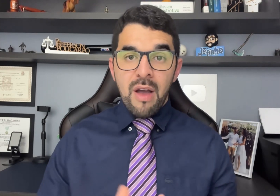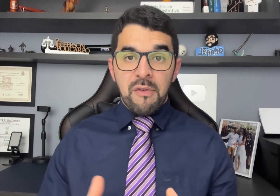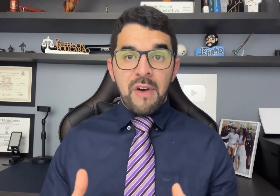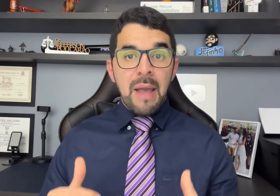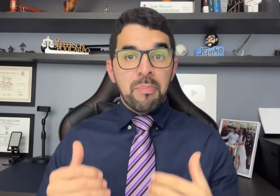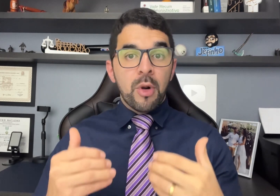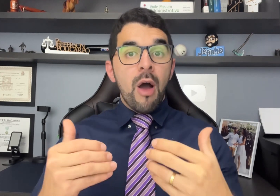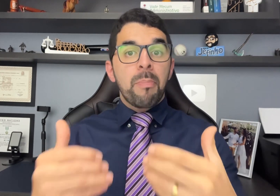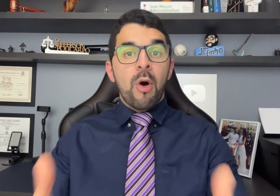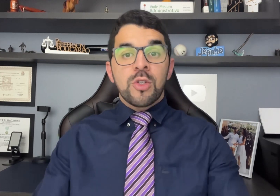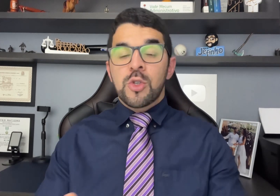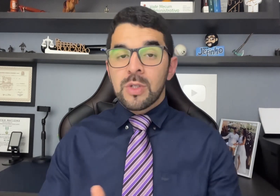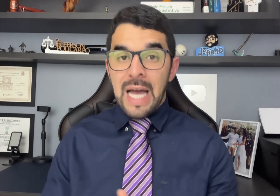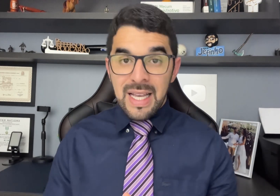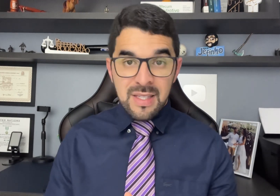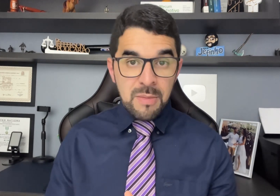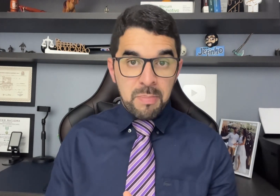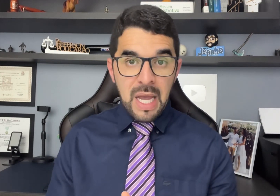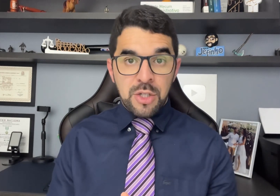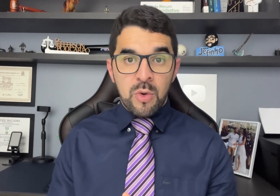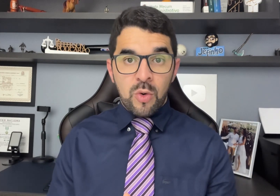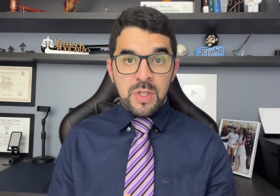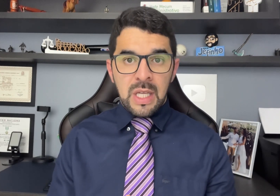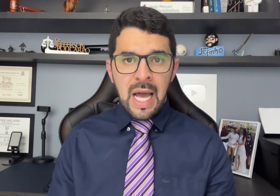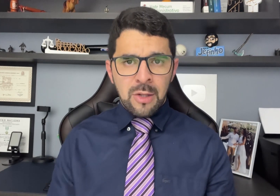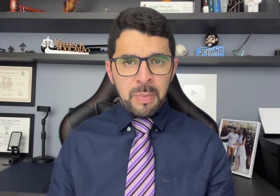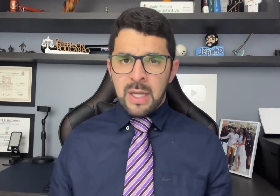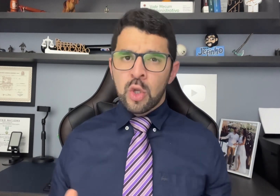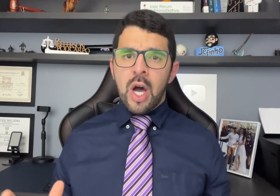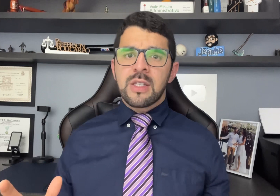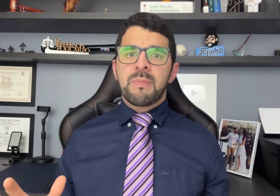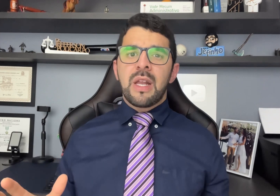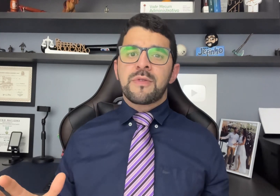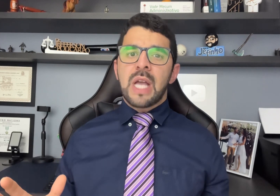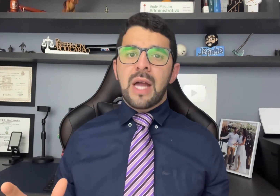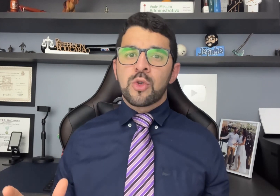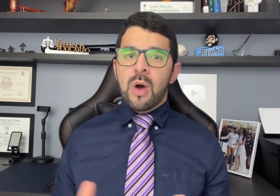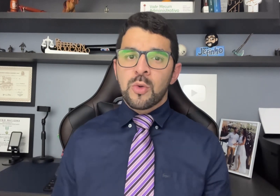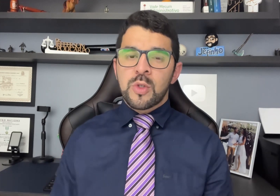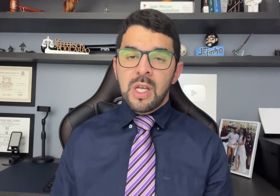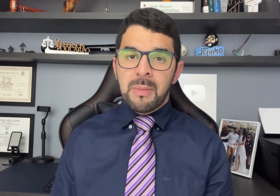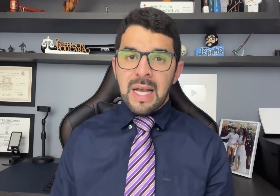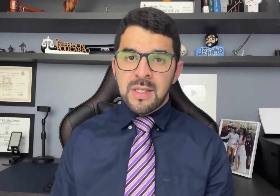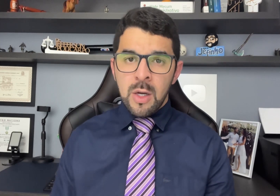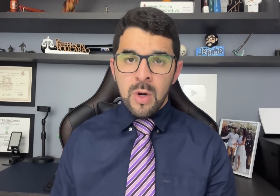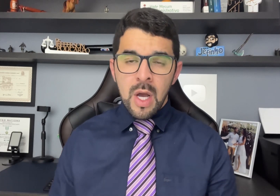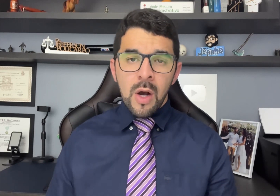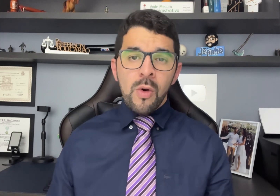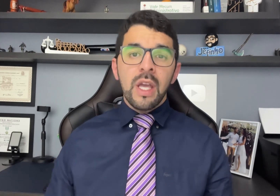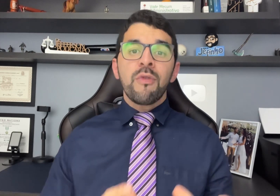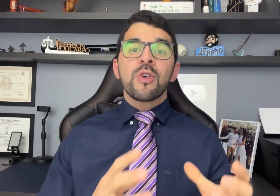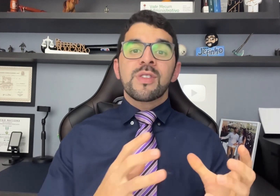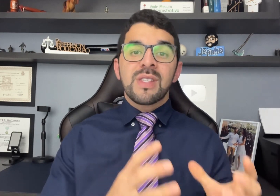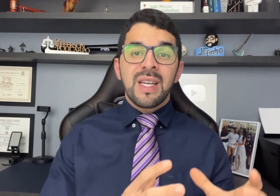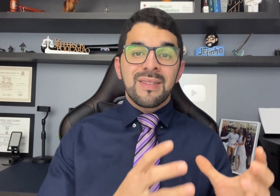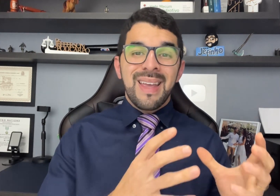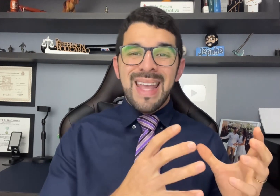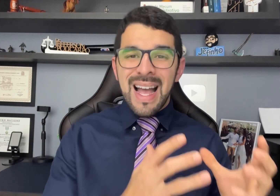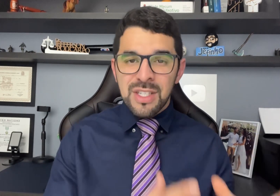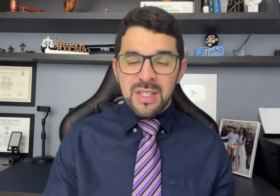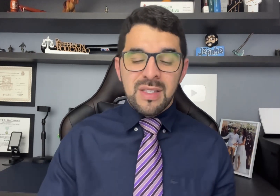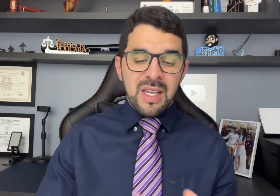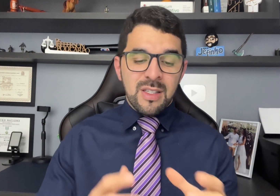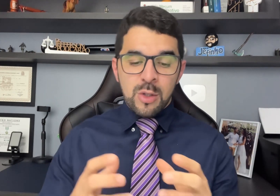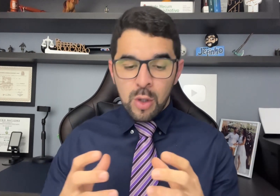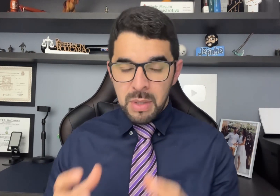Federal vai proporcionar esse empréstimo consignado para nós, beneficiários do Auxílio Brasil? O que você tem